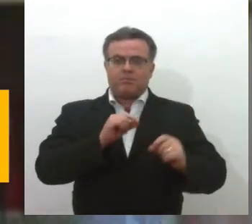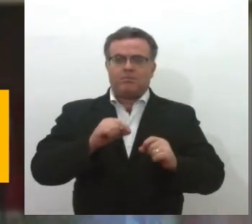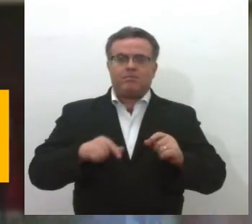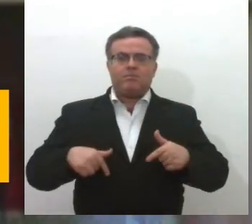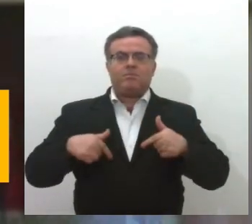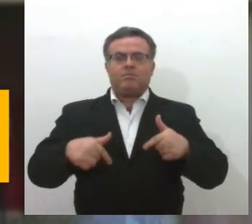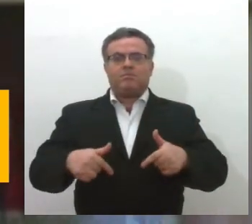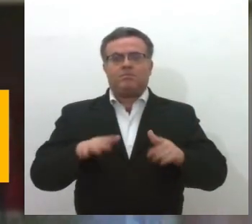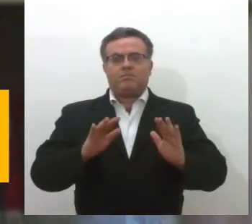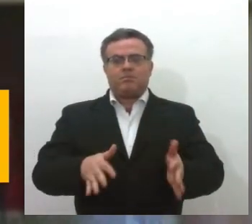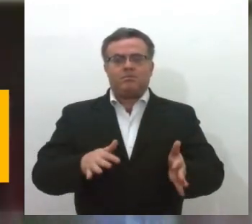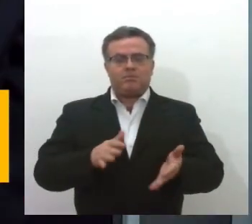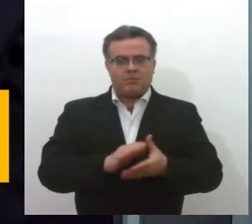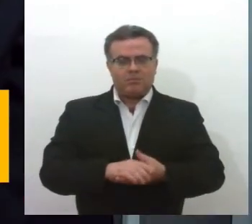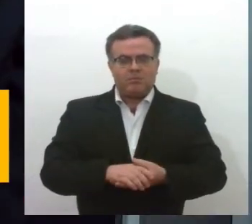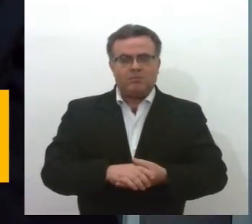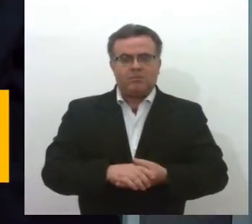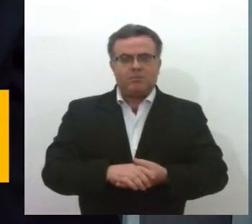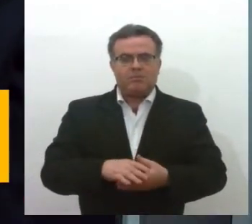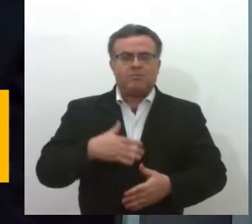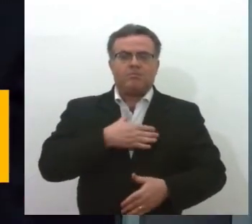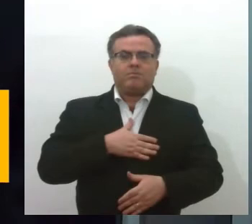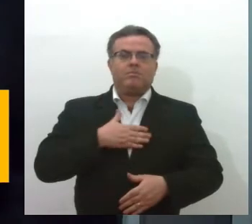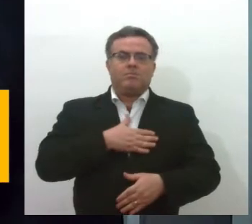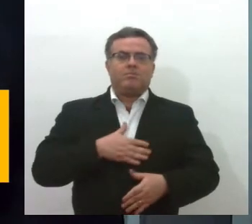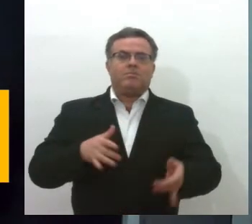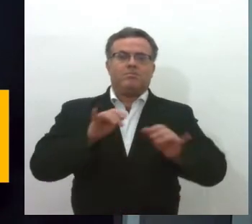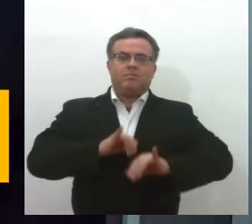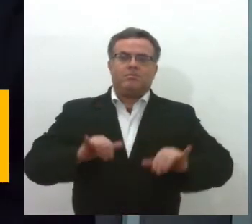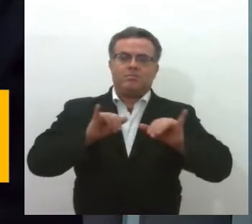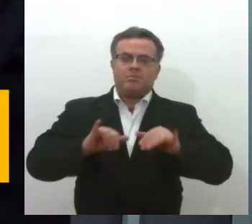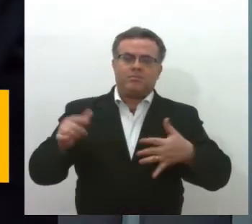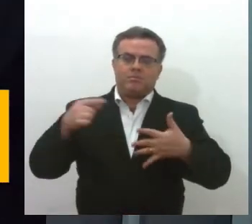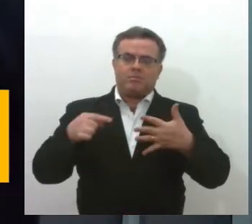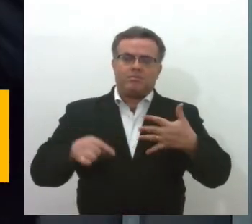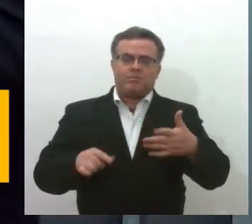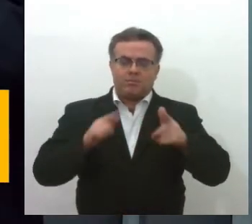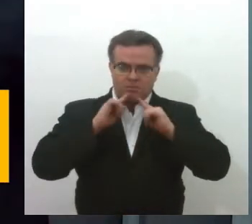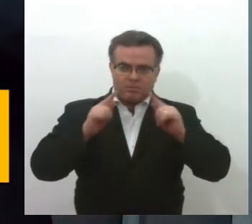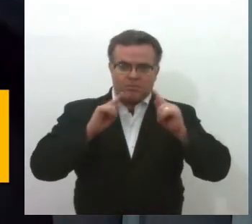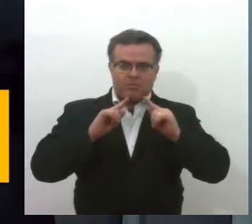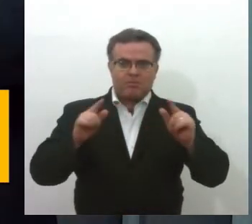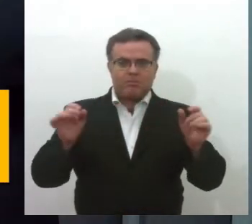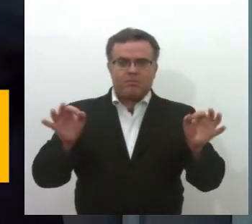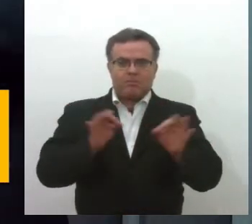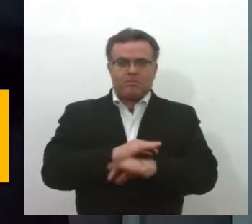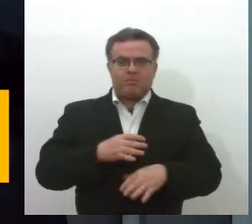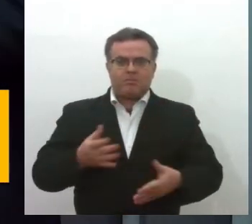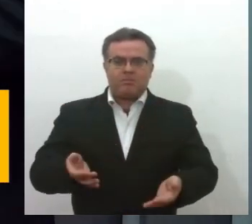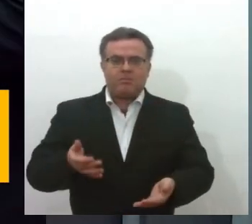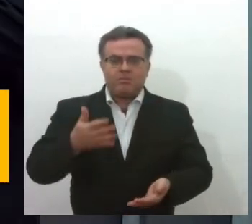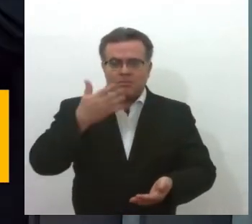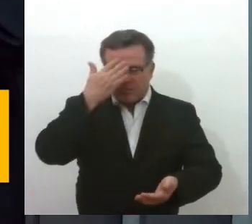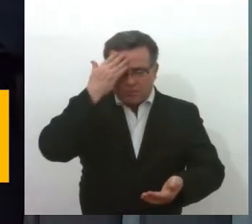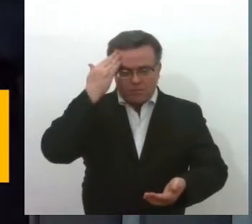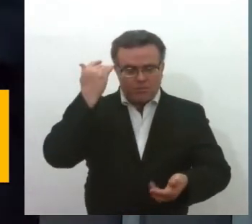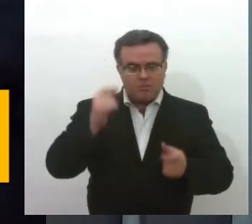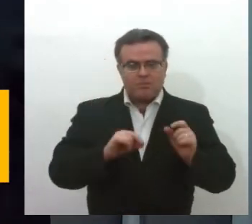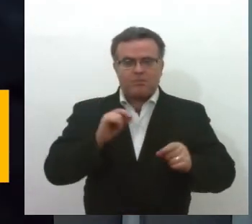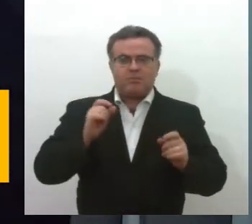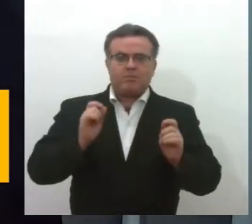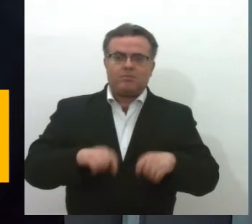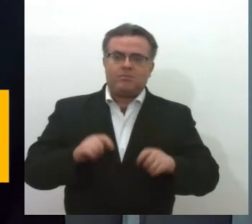implica. Daniela, eu gostaria que você deixasse aqui alguns canais de denúncia para as pessoas que estão assistindo, nossos telespectadores da TV Alese, possam